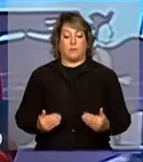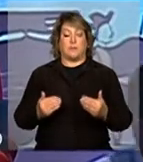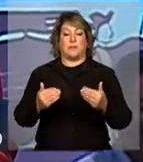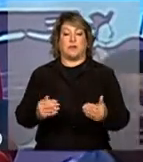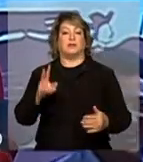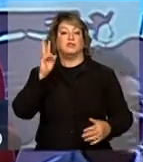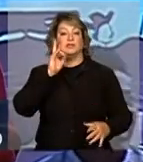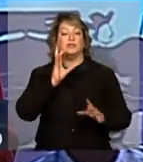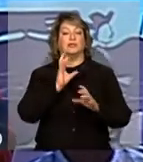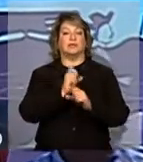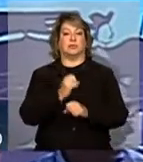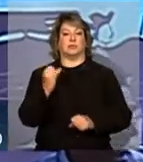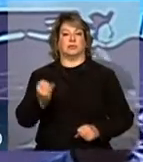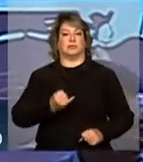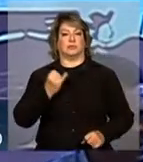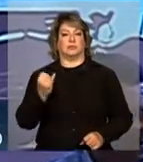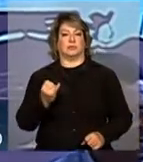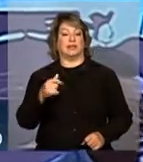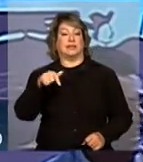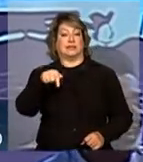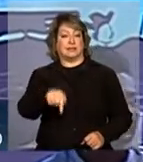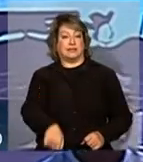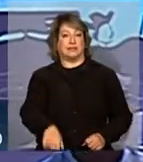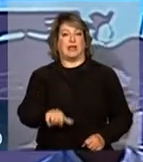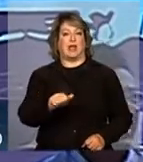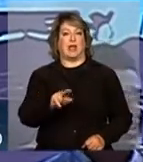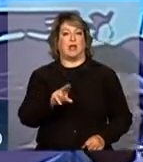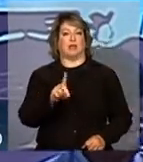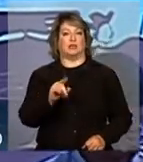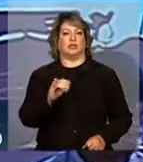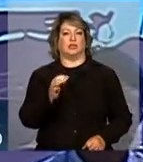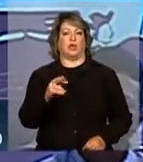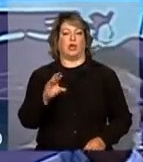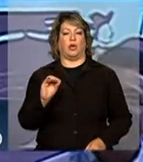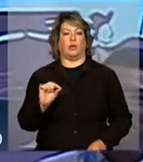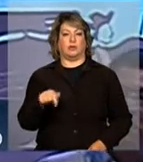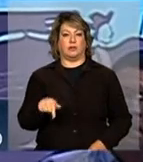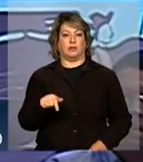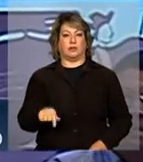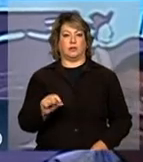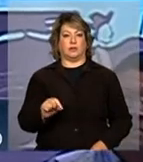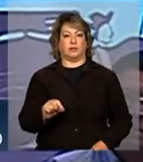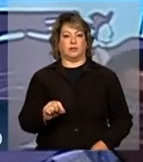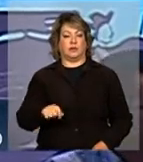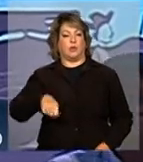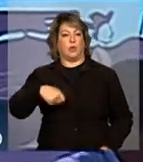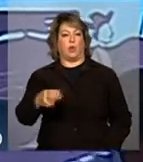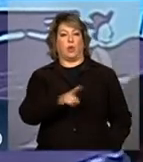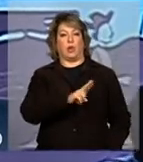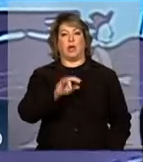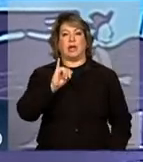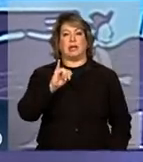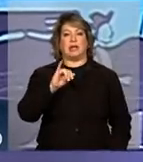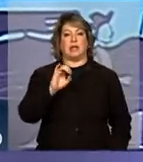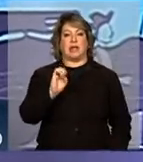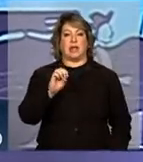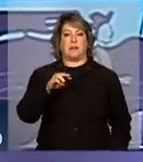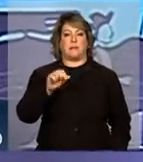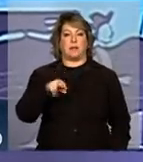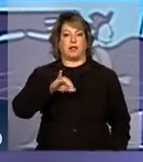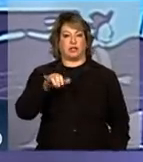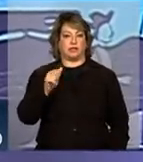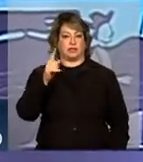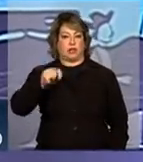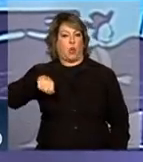histórico. Nesse auditório, chamado Iemanjá, não é Maria de